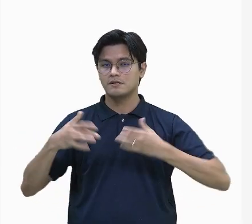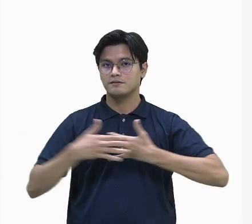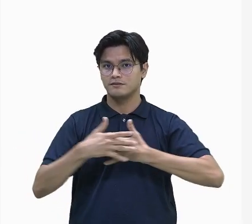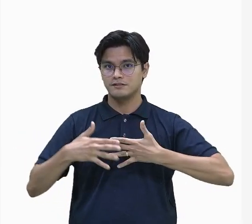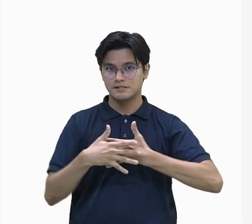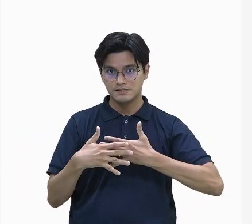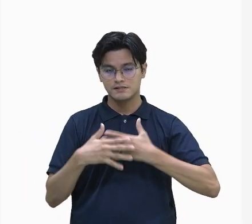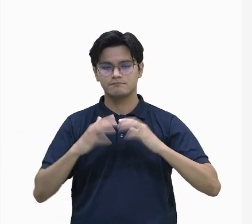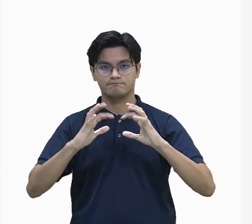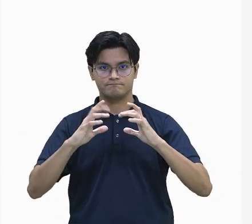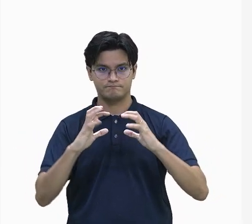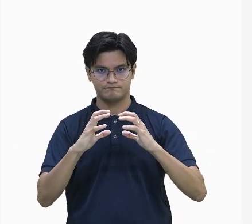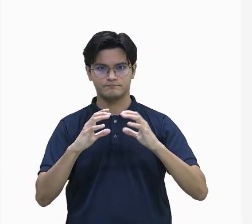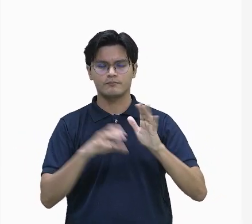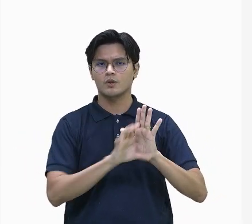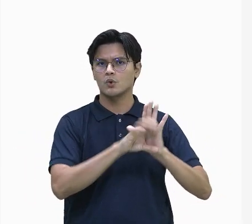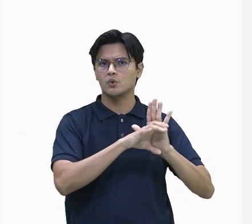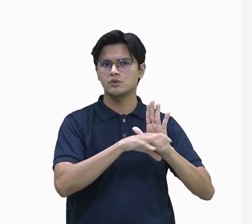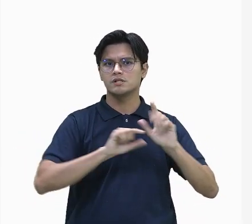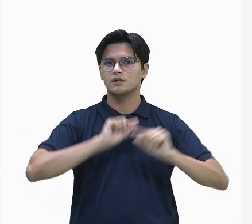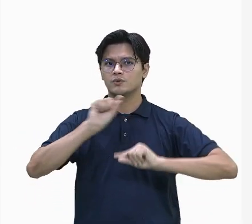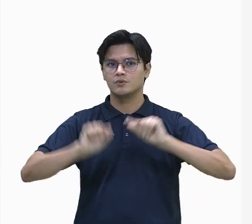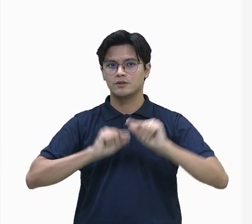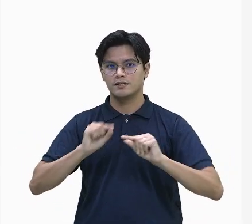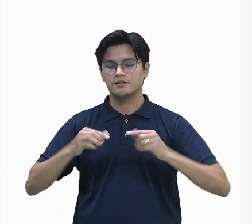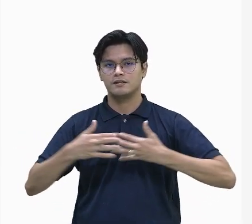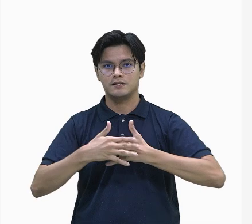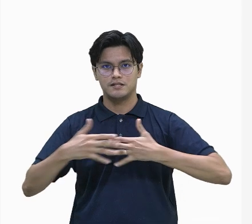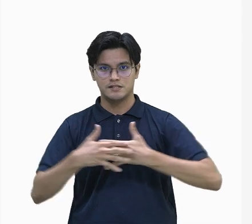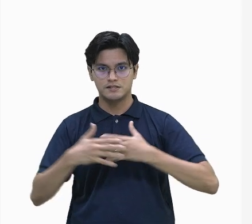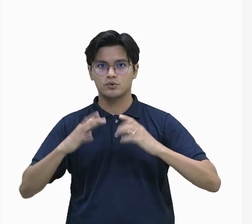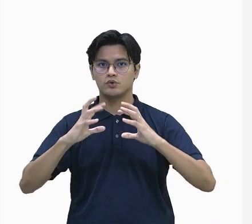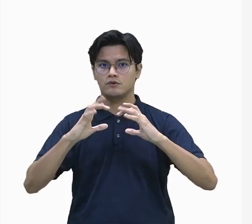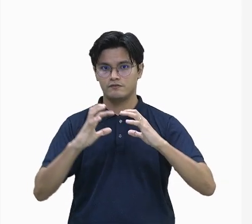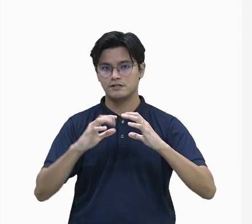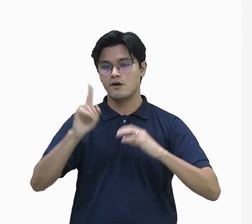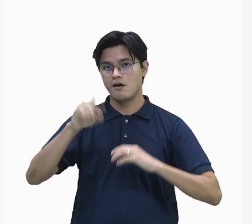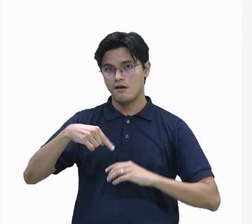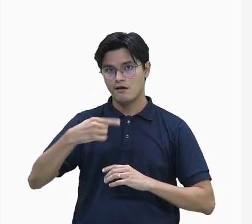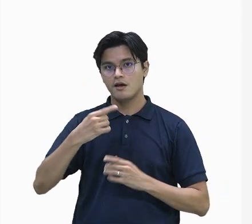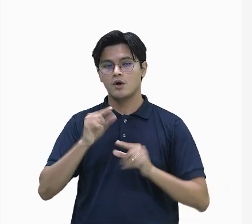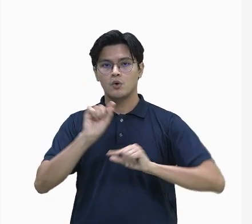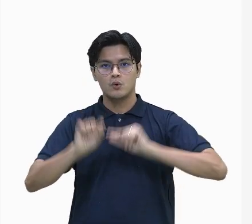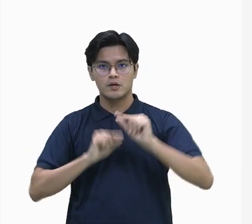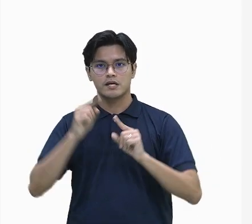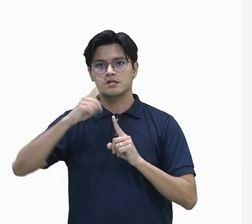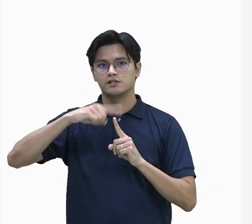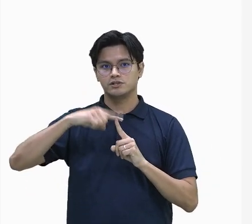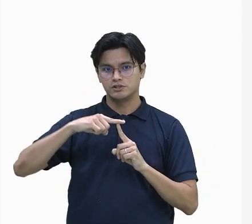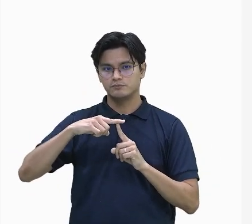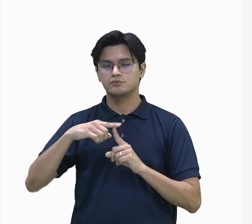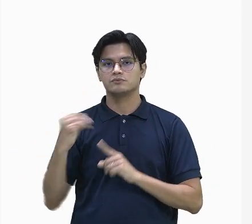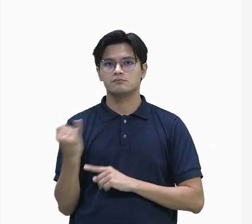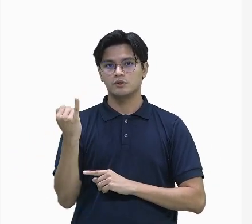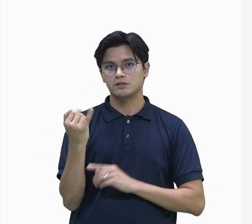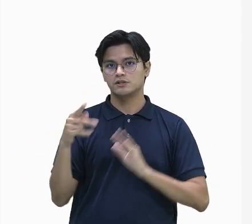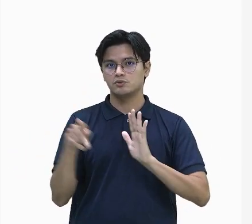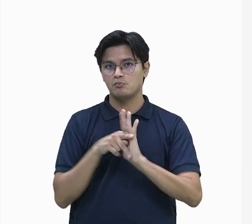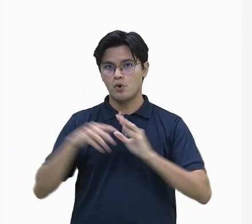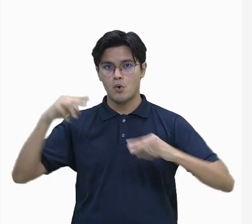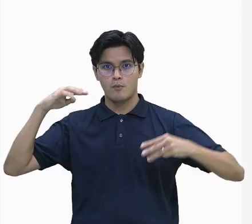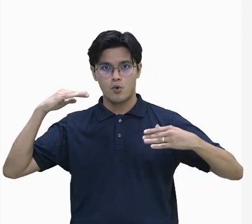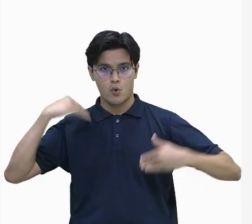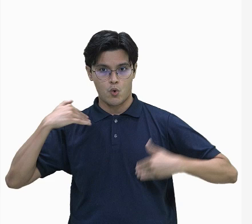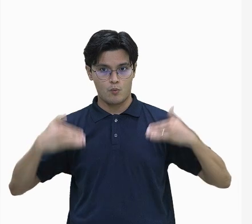Então, o conceito dele, o tecido nervoso é um dos 4 tipos fundamentais de tecidos do corpo humano. Ele